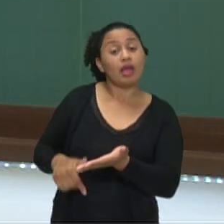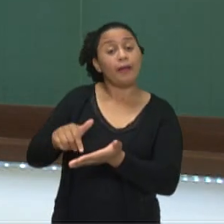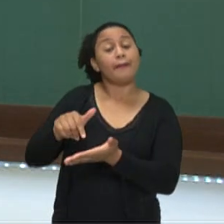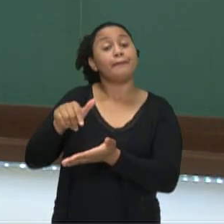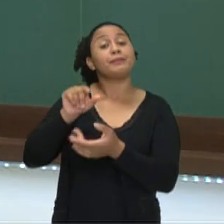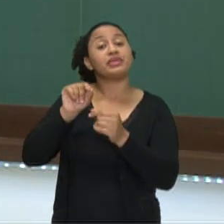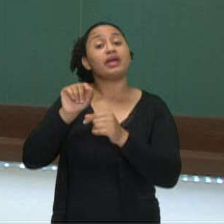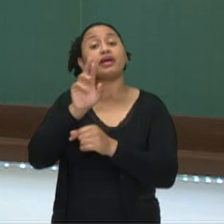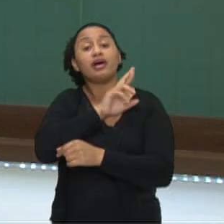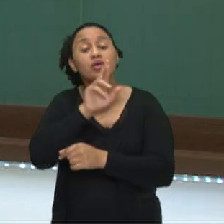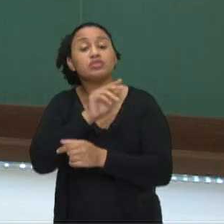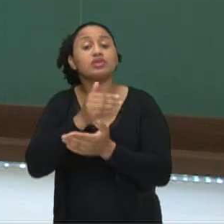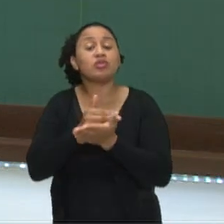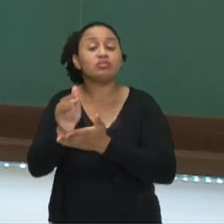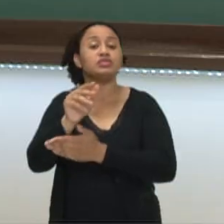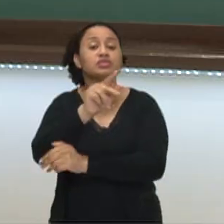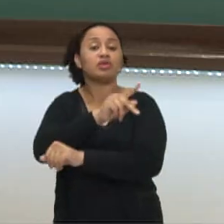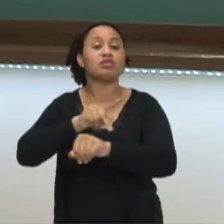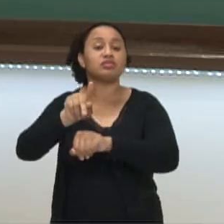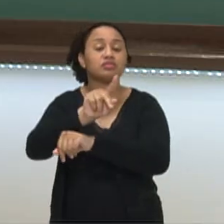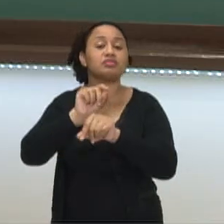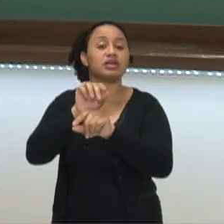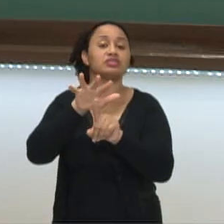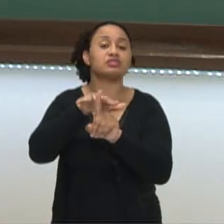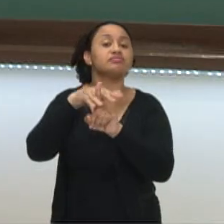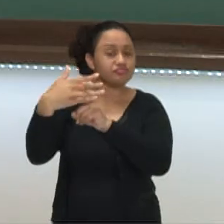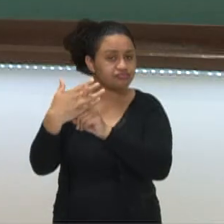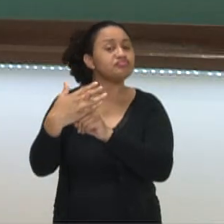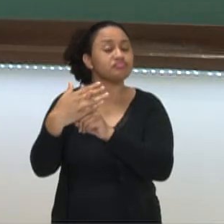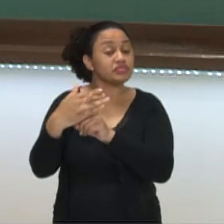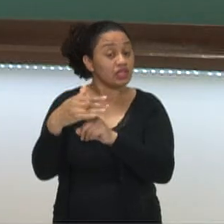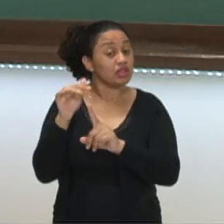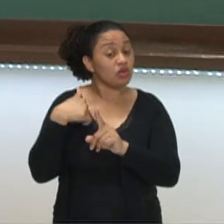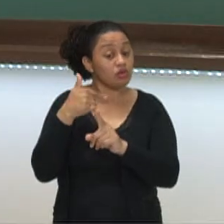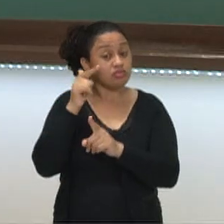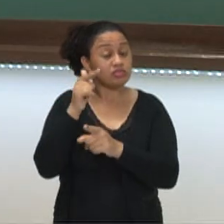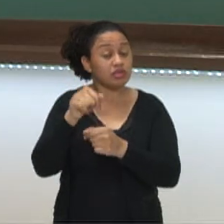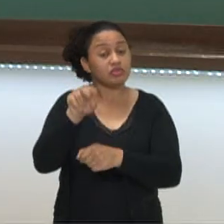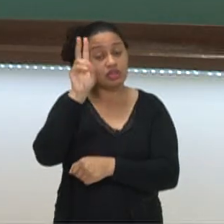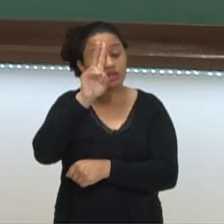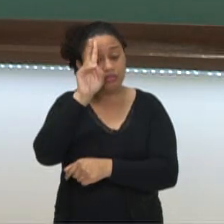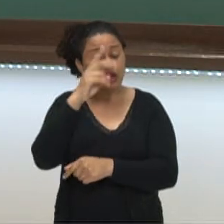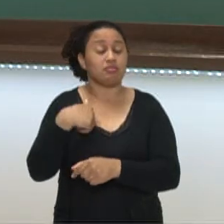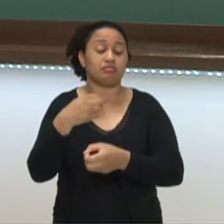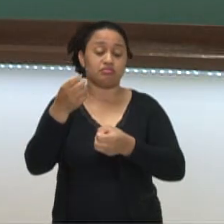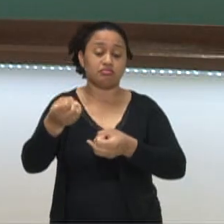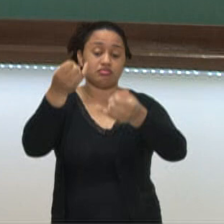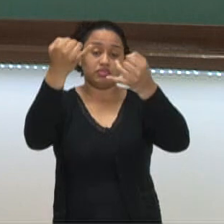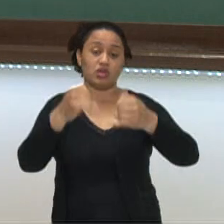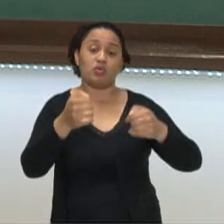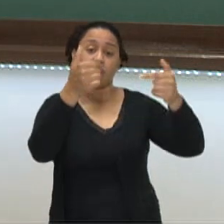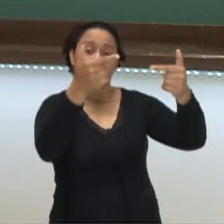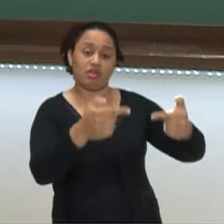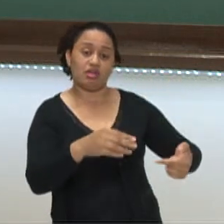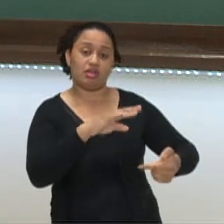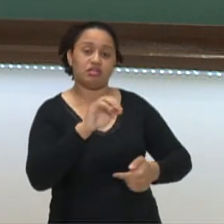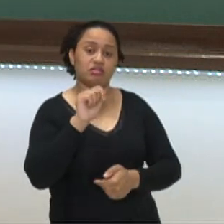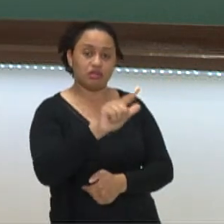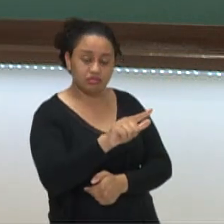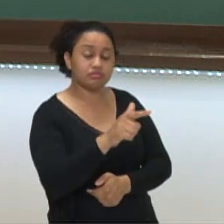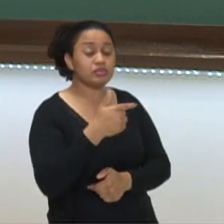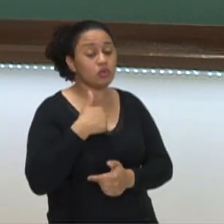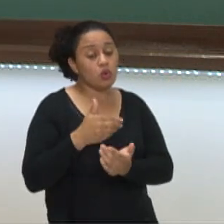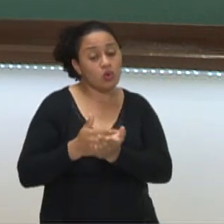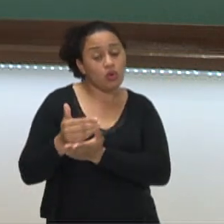país socialista. Então, a partir daí, nós precisamos relembrar para falarmos do que foi esta guerra civil. O início